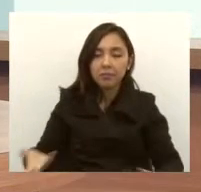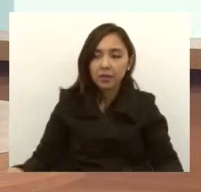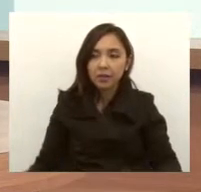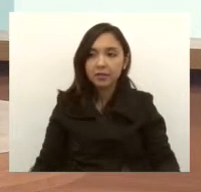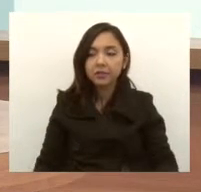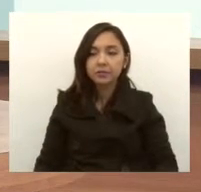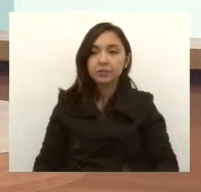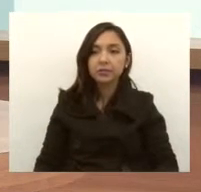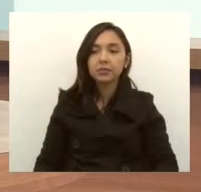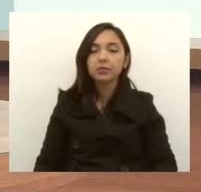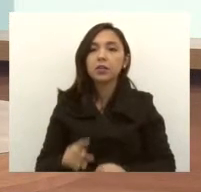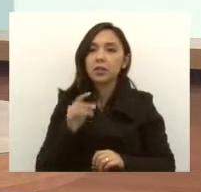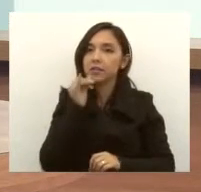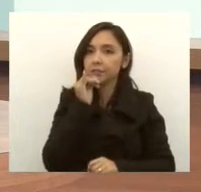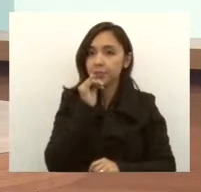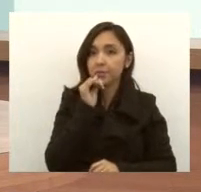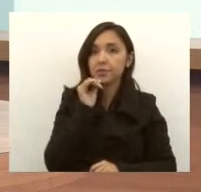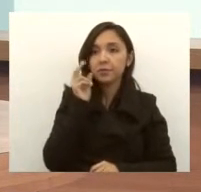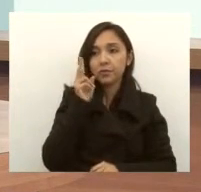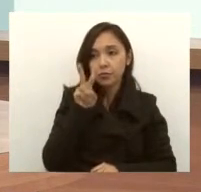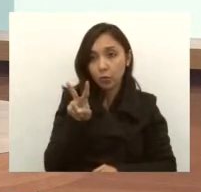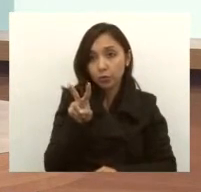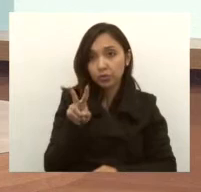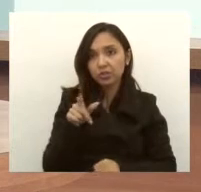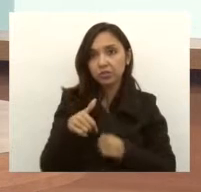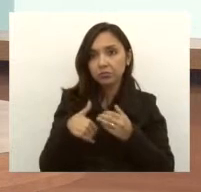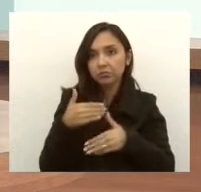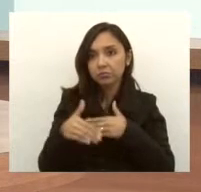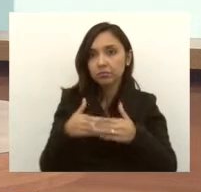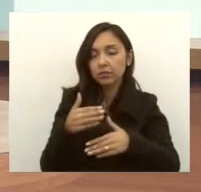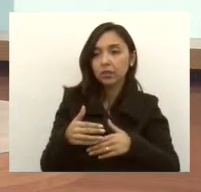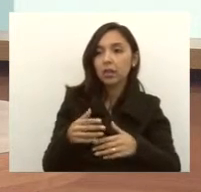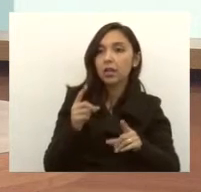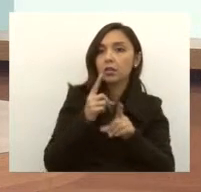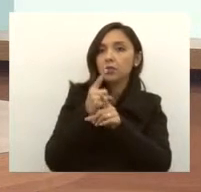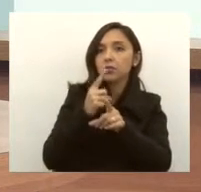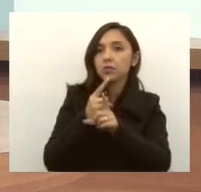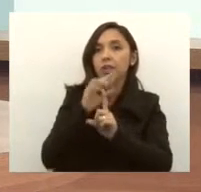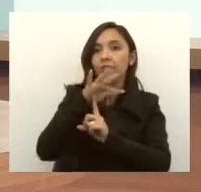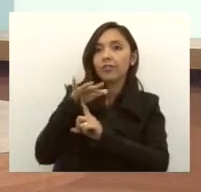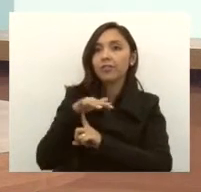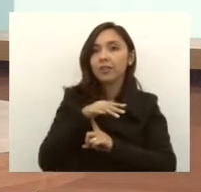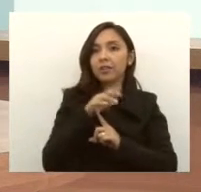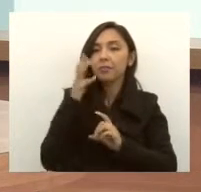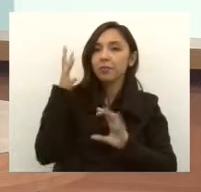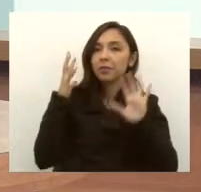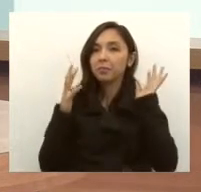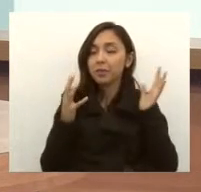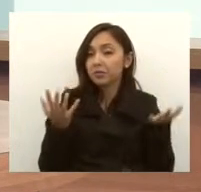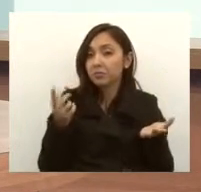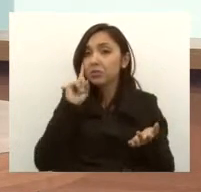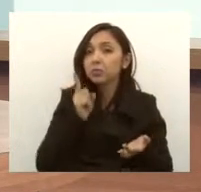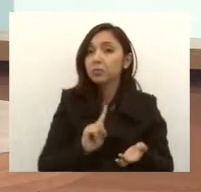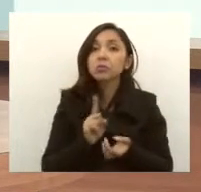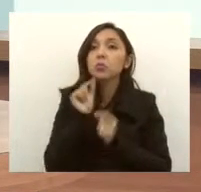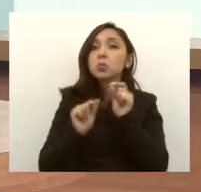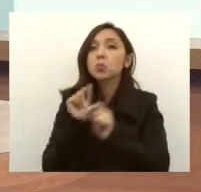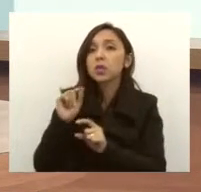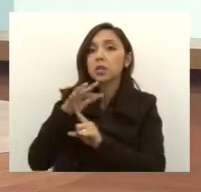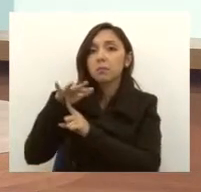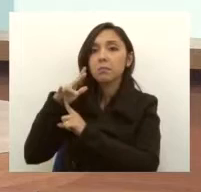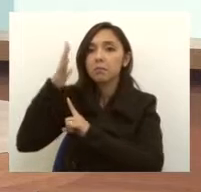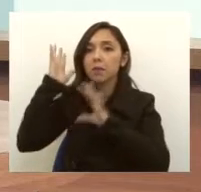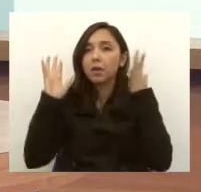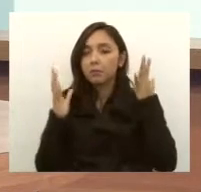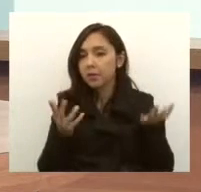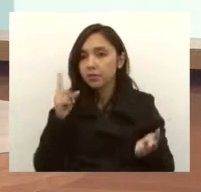Antigamente, a cada 2 dias, eu ando muito para a cidade de Guarulhos, eu encontrava com a equipe do meio ambiente. Hoje eu não sei nem mais o que é meio ambiente, né?